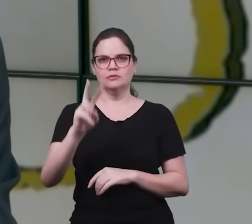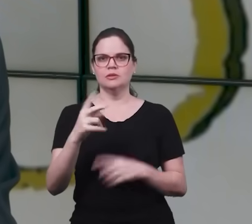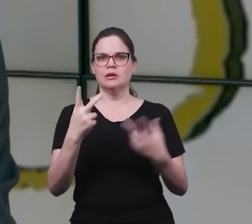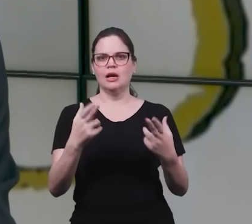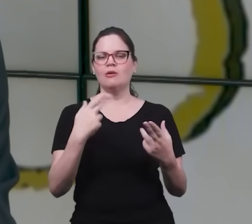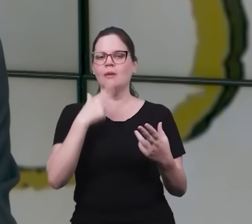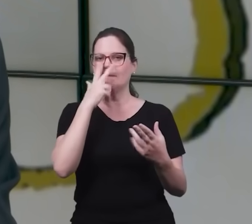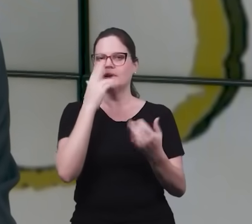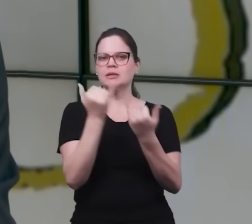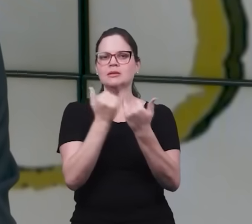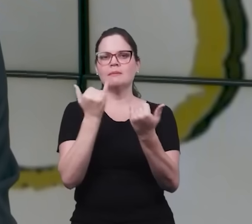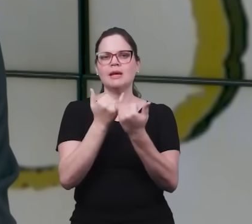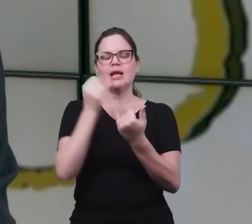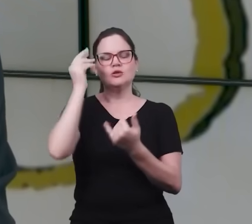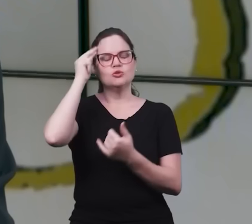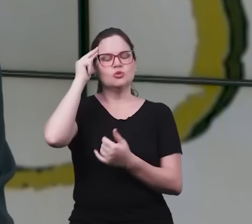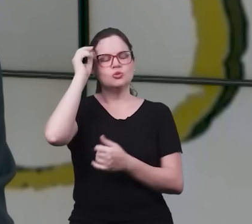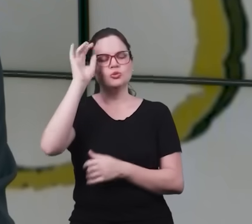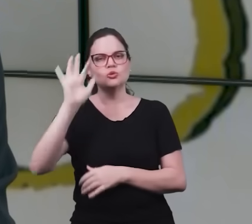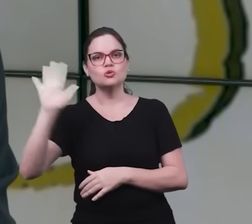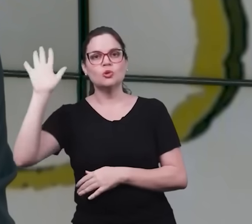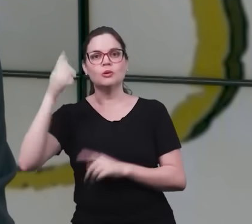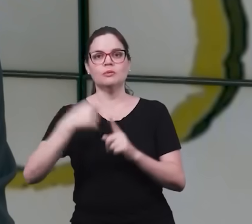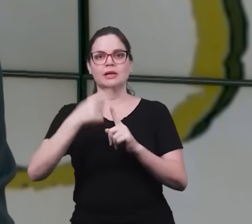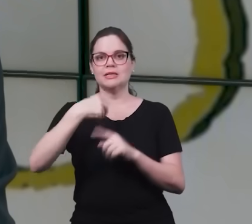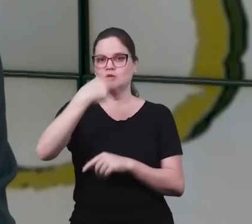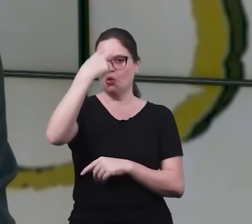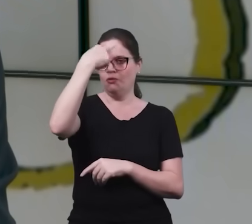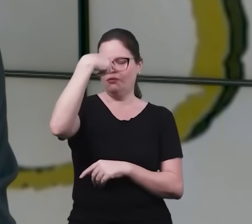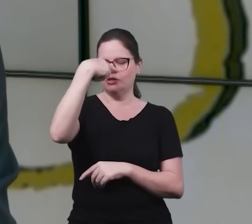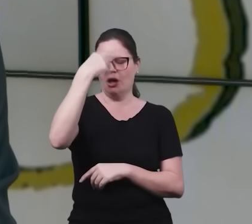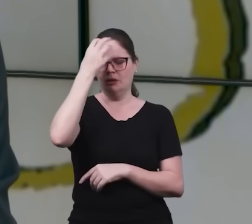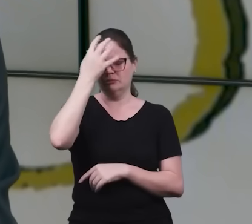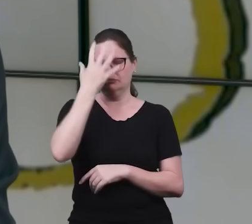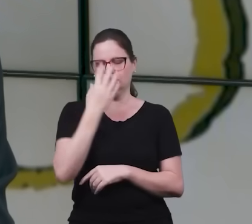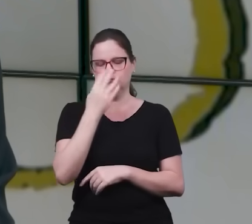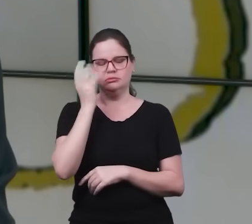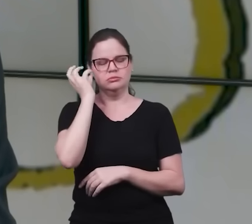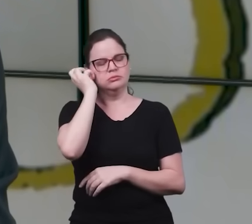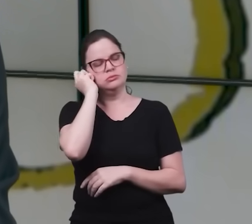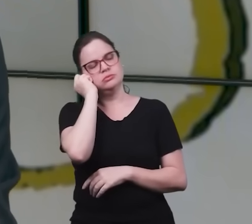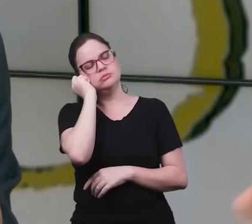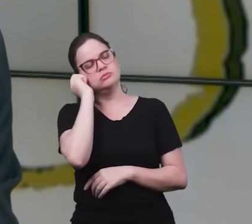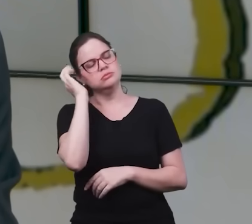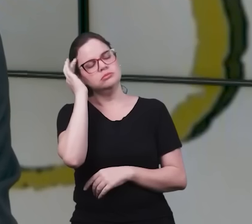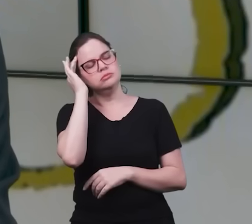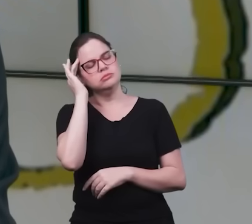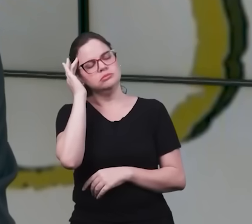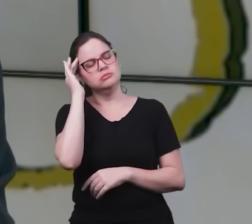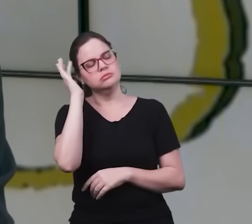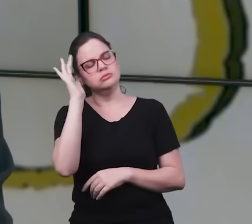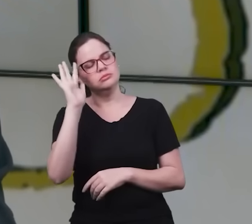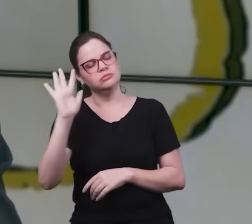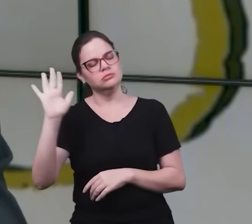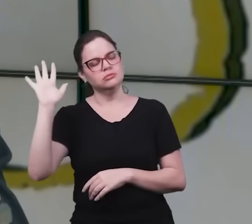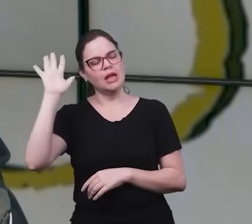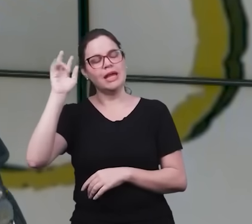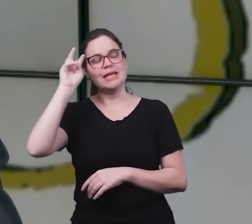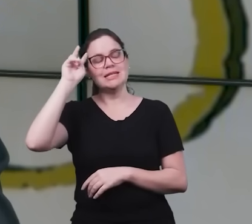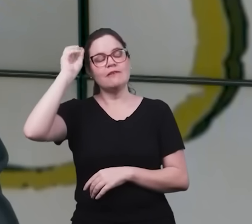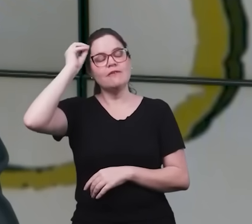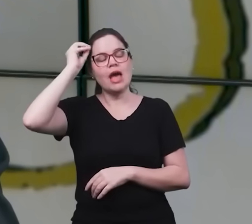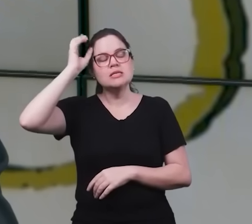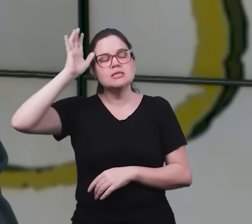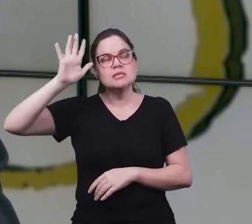o sonho. Porque o sonho, você está de olho fechado. Ok. Você está até mais que olho fechado, você está dormindo. E você